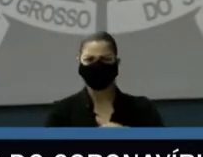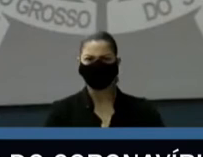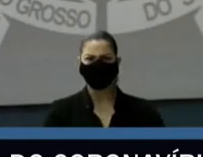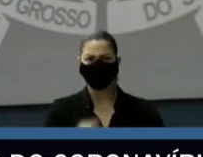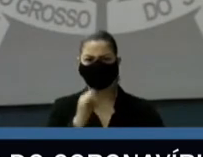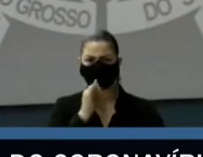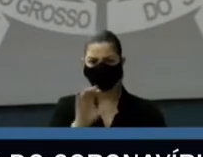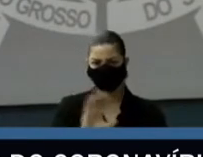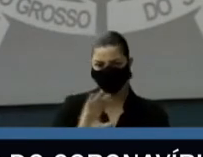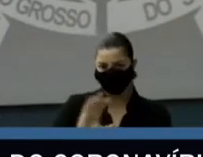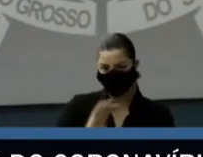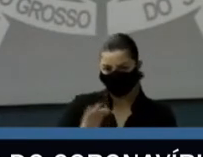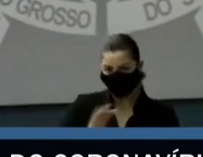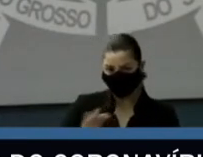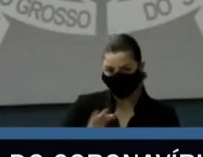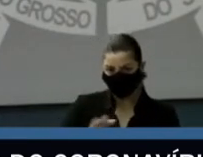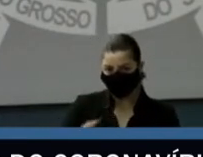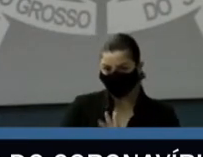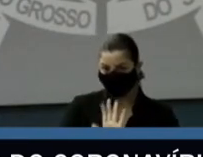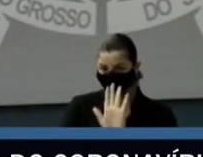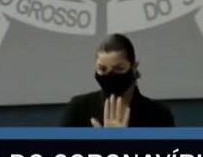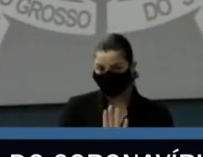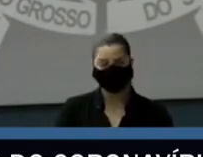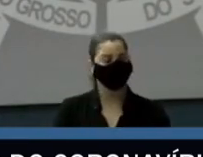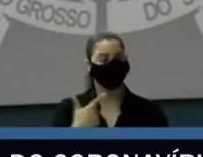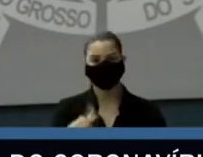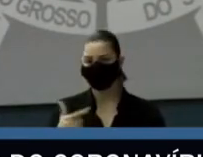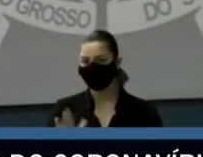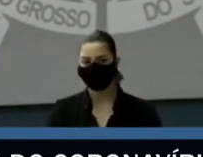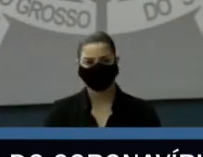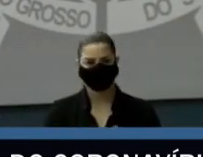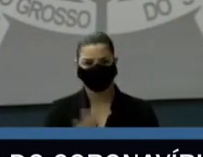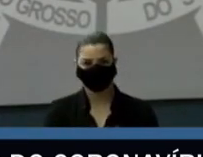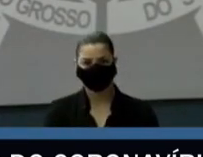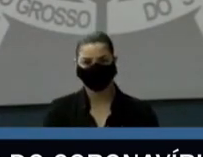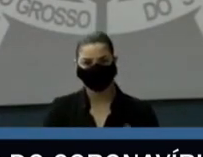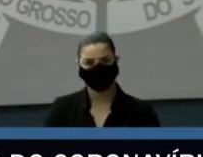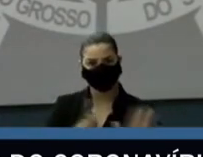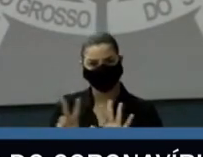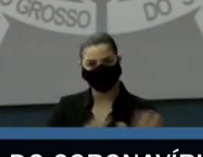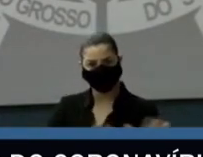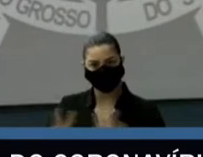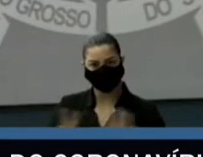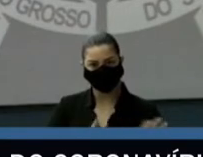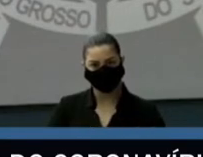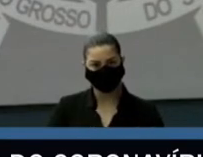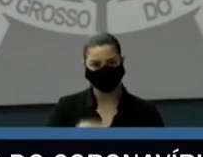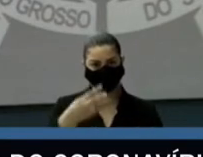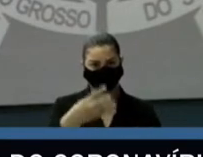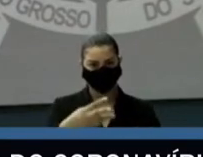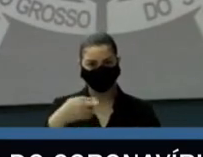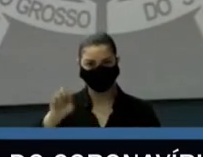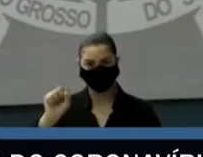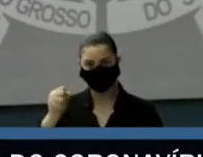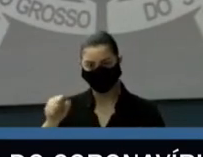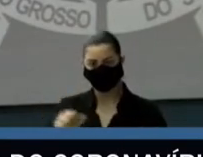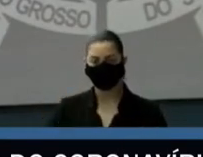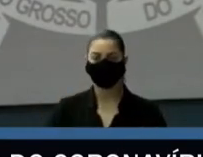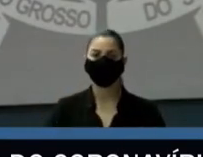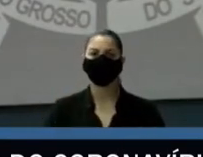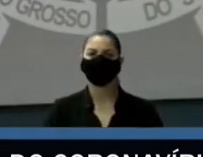bandeira cinza, identificado nessa 38ª semana epidemiológica. E aqui quero